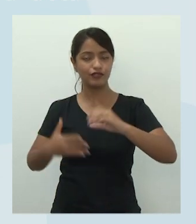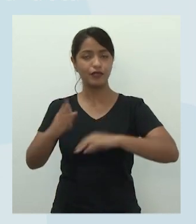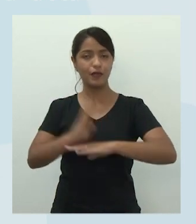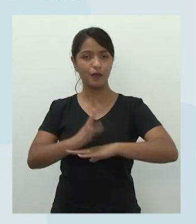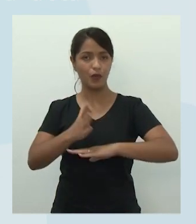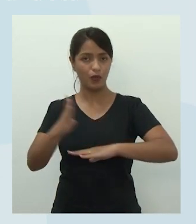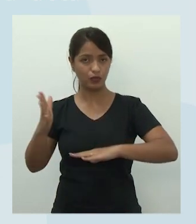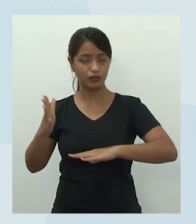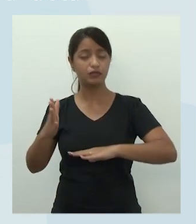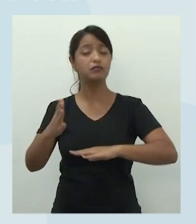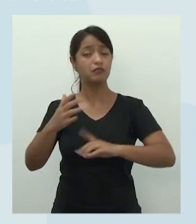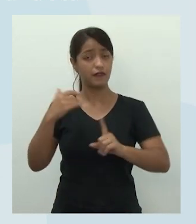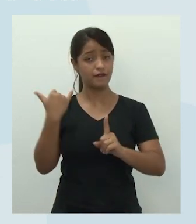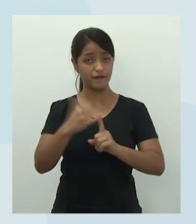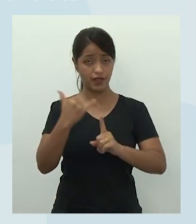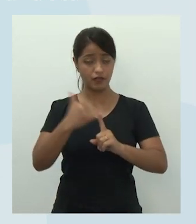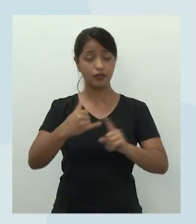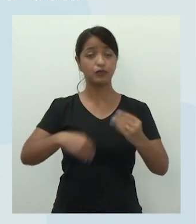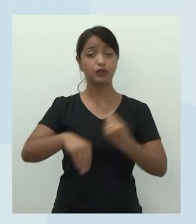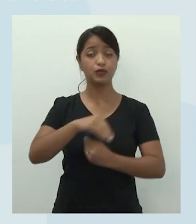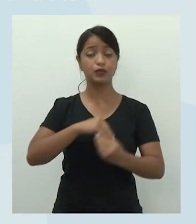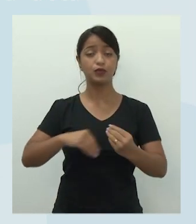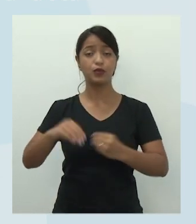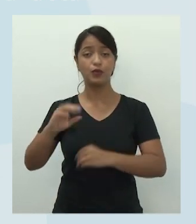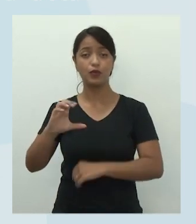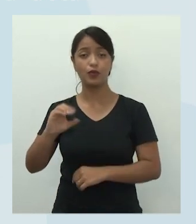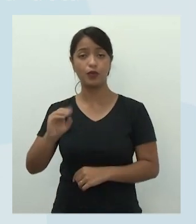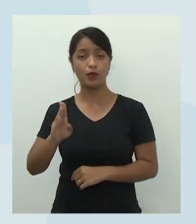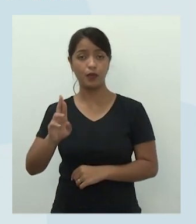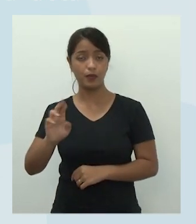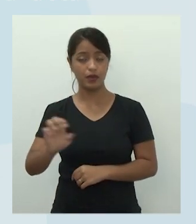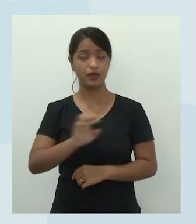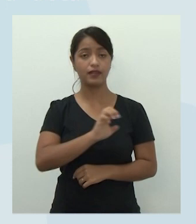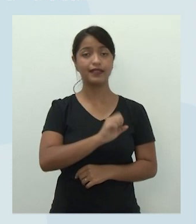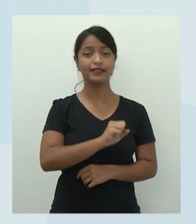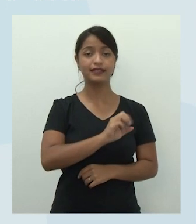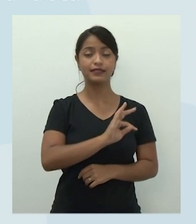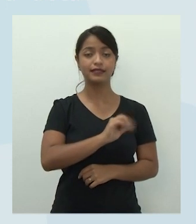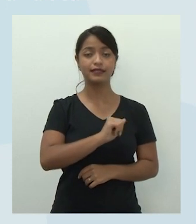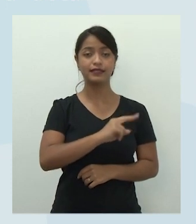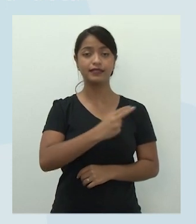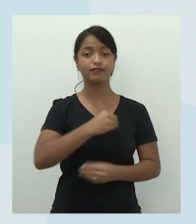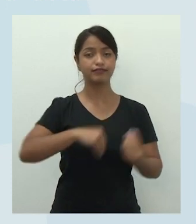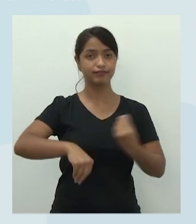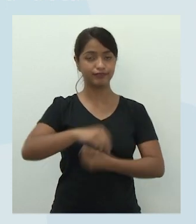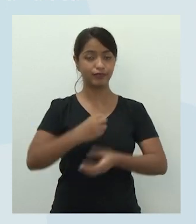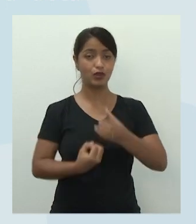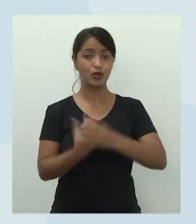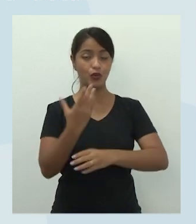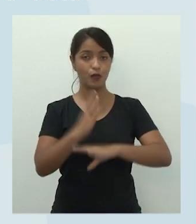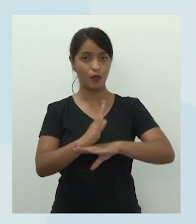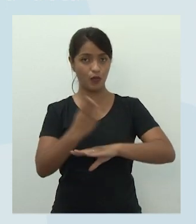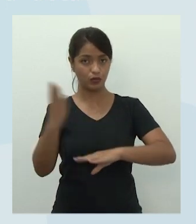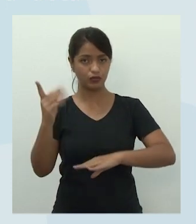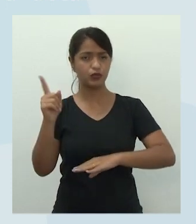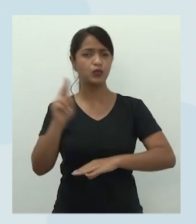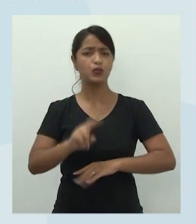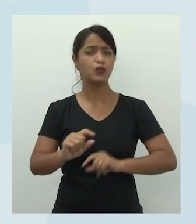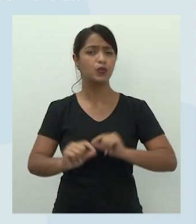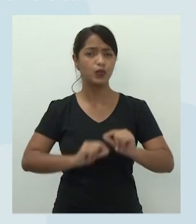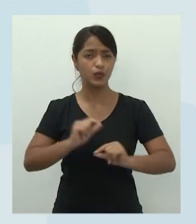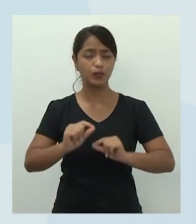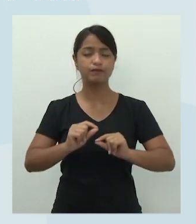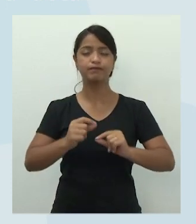uma liga metálica feita de cobre e estanho. Era utilizado em artefatos da agricultura, nas ferramentas. Elas